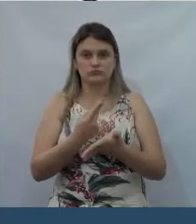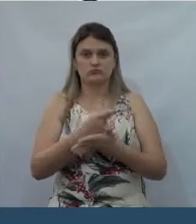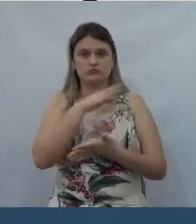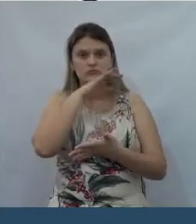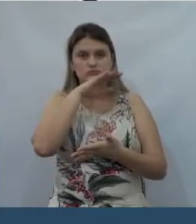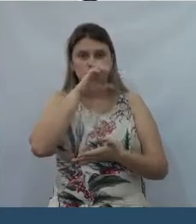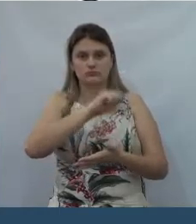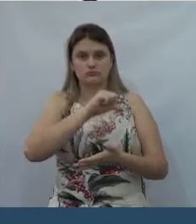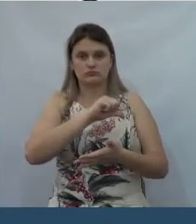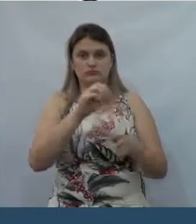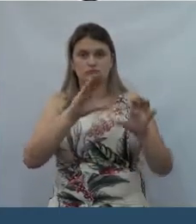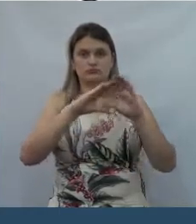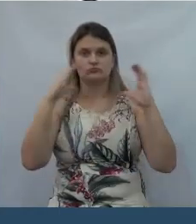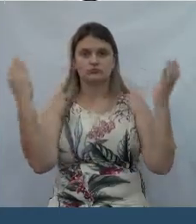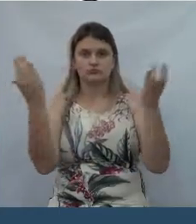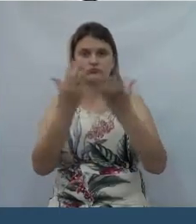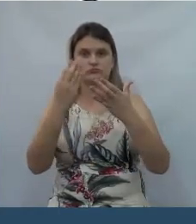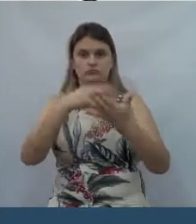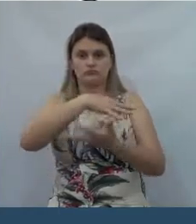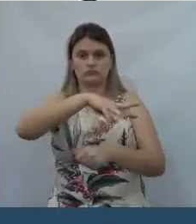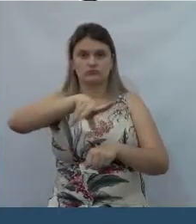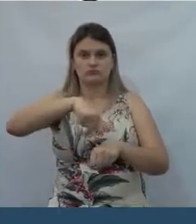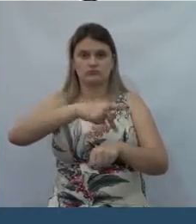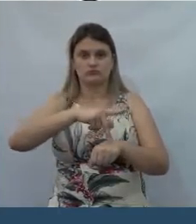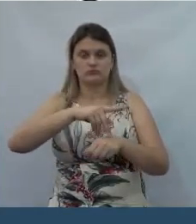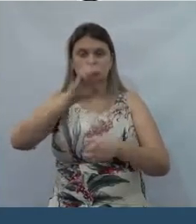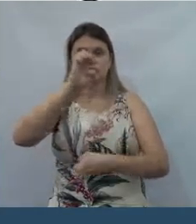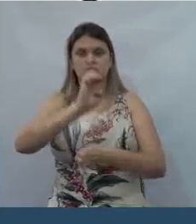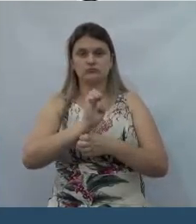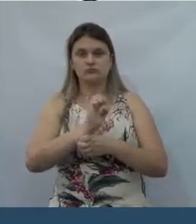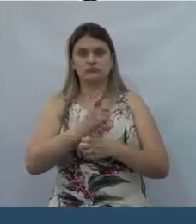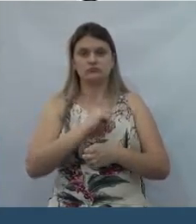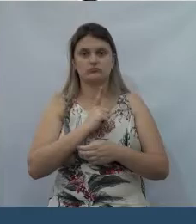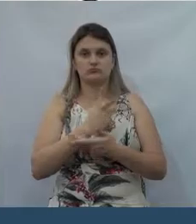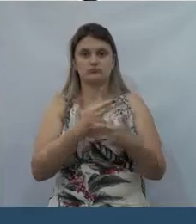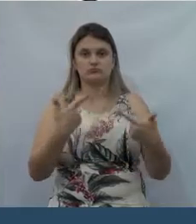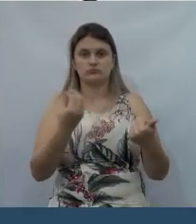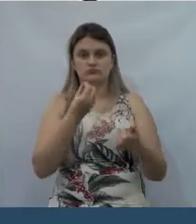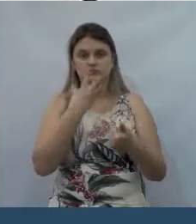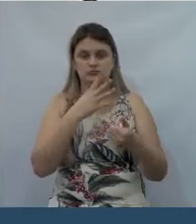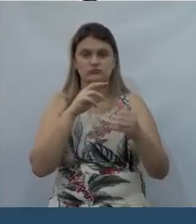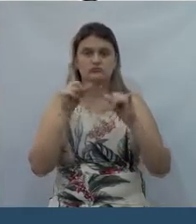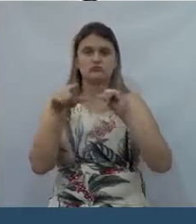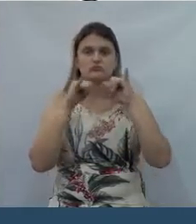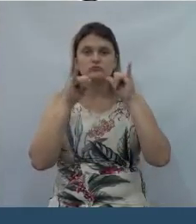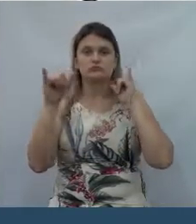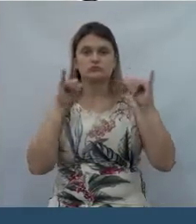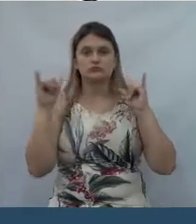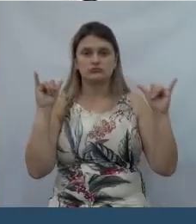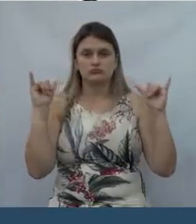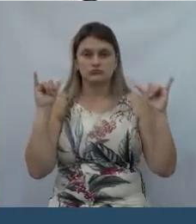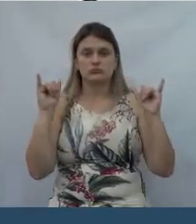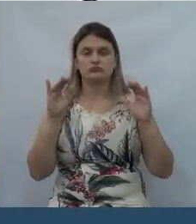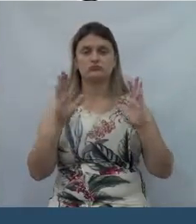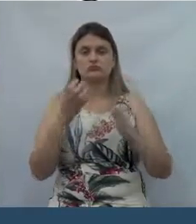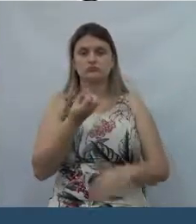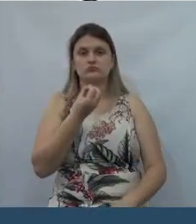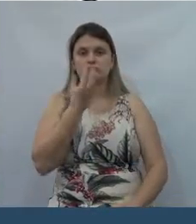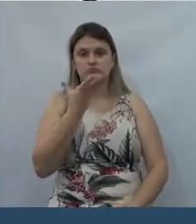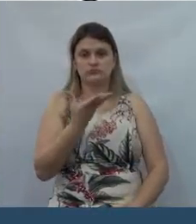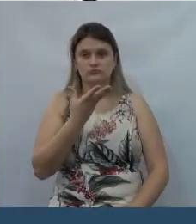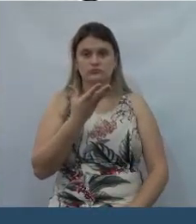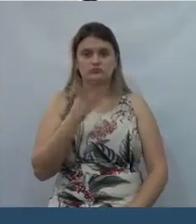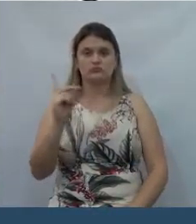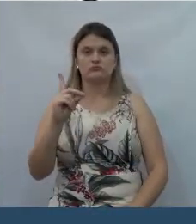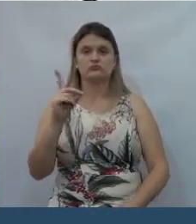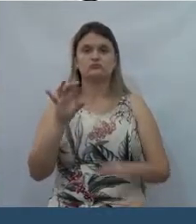no Congresso Nacional, nos estados, tem muitas coisas boas. É que a notícia boa, ela